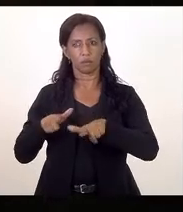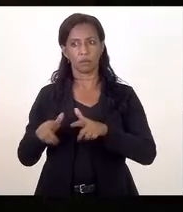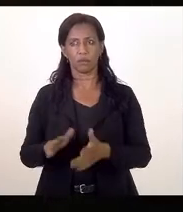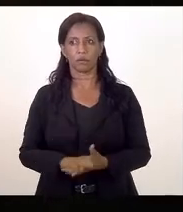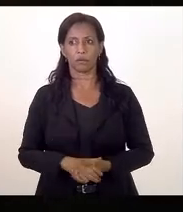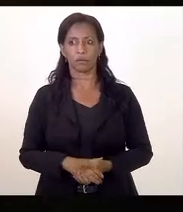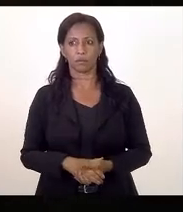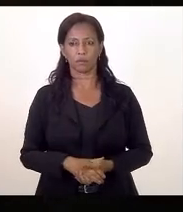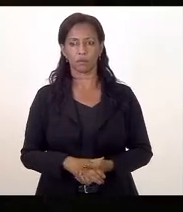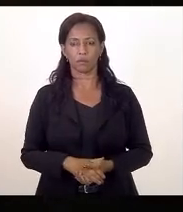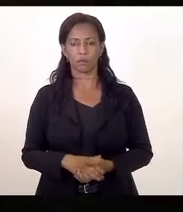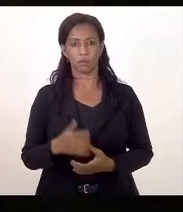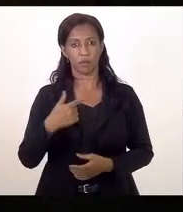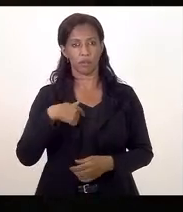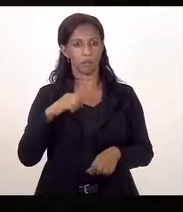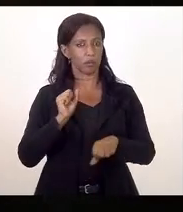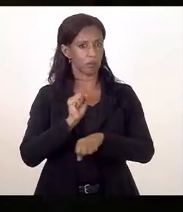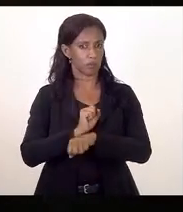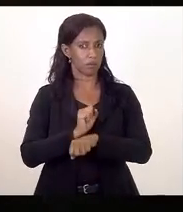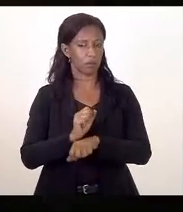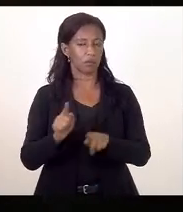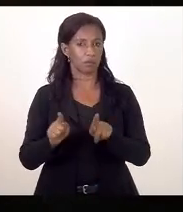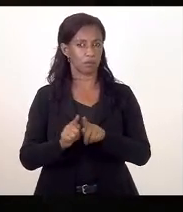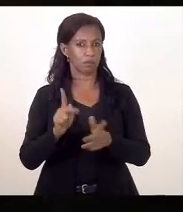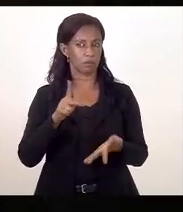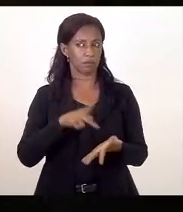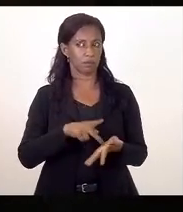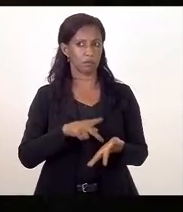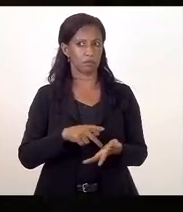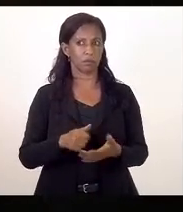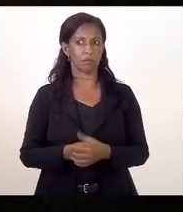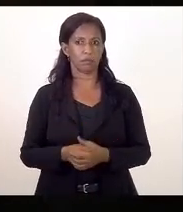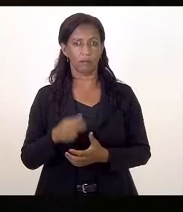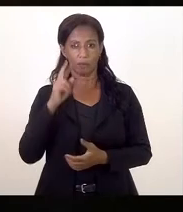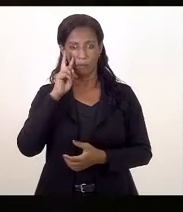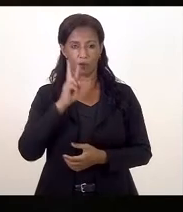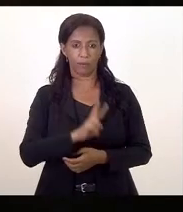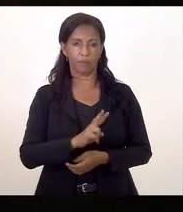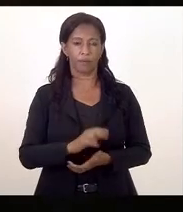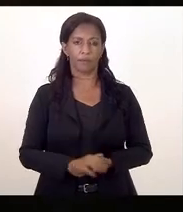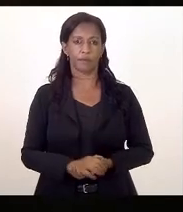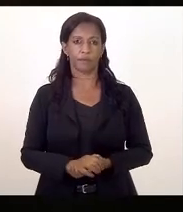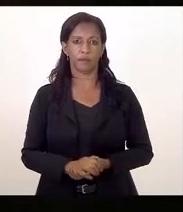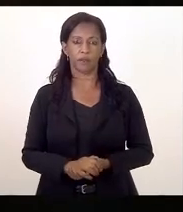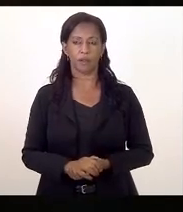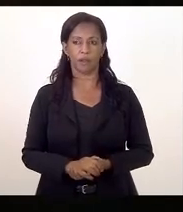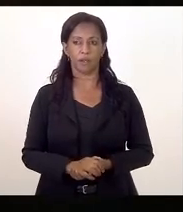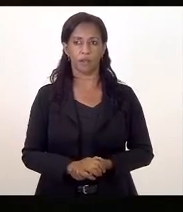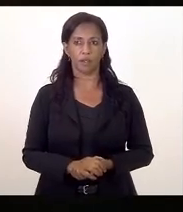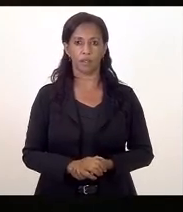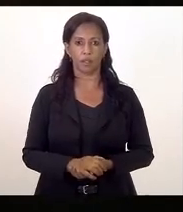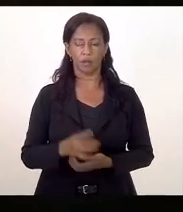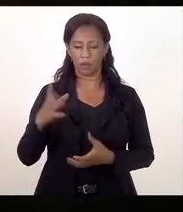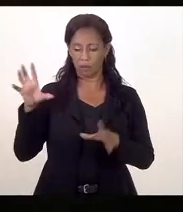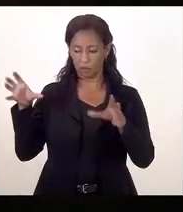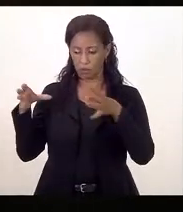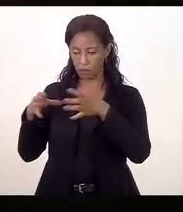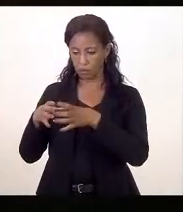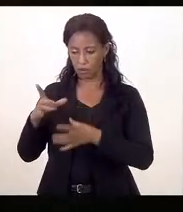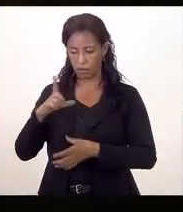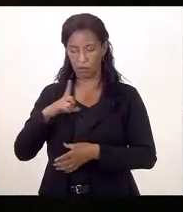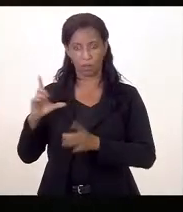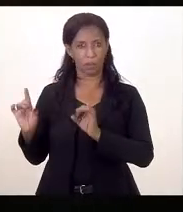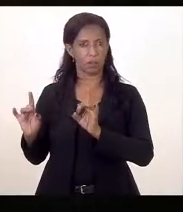E eu espero, sinceramente, ver naqueles que têm, em